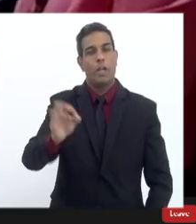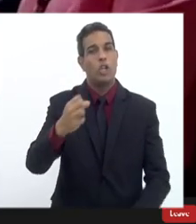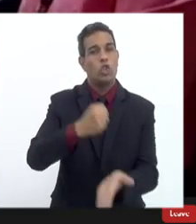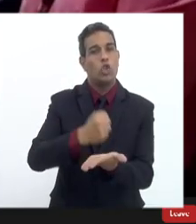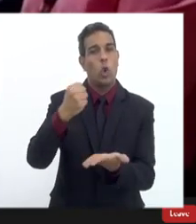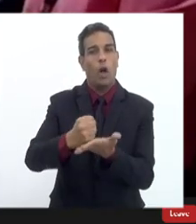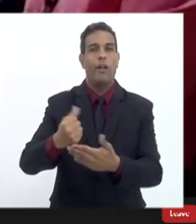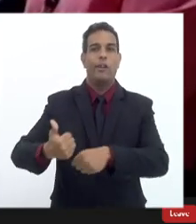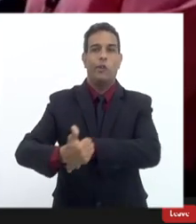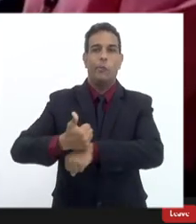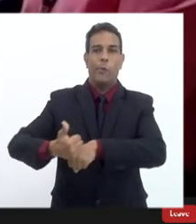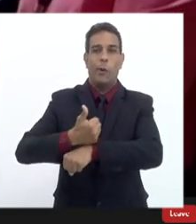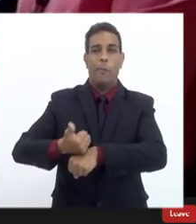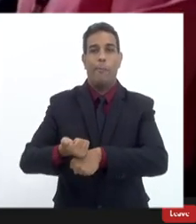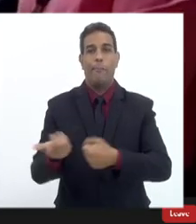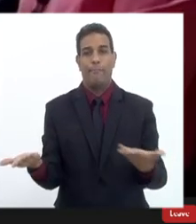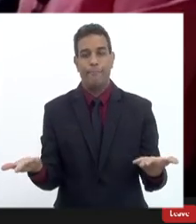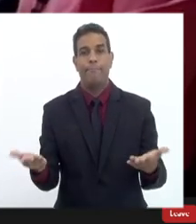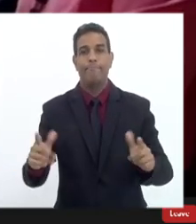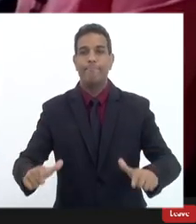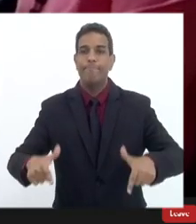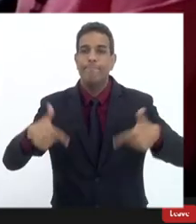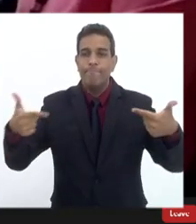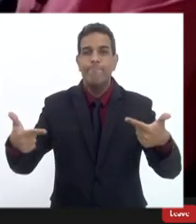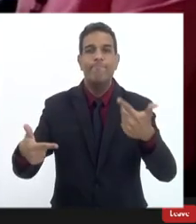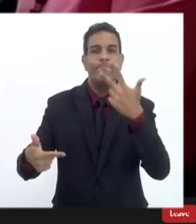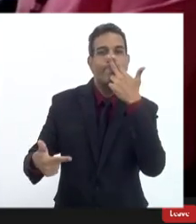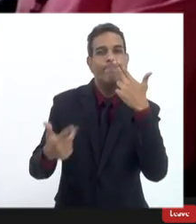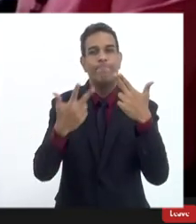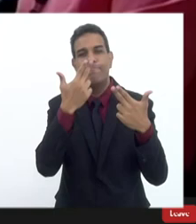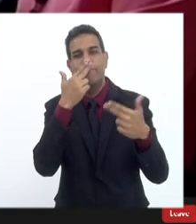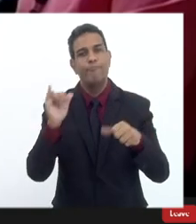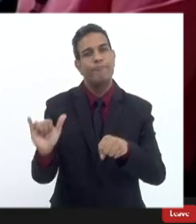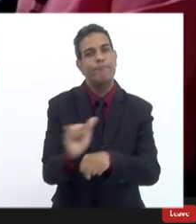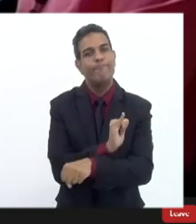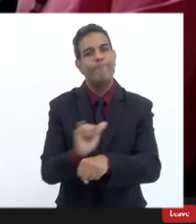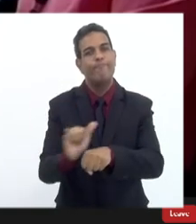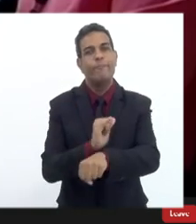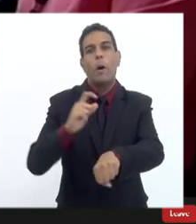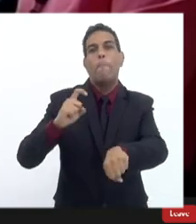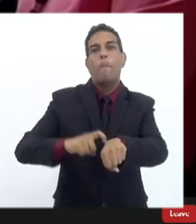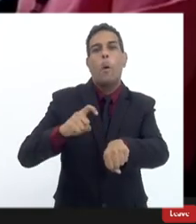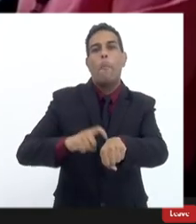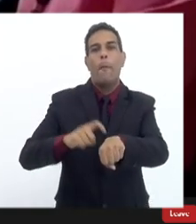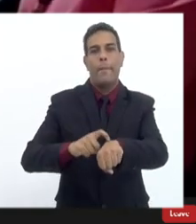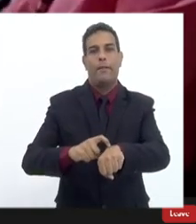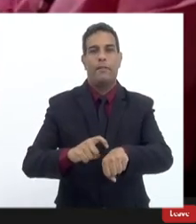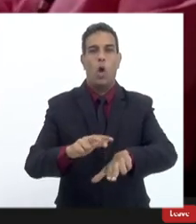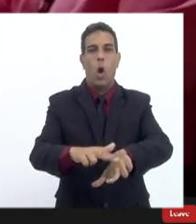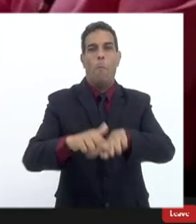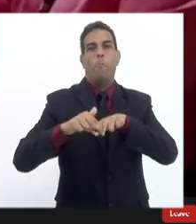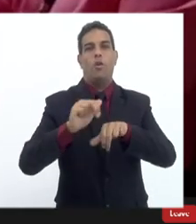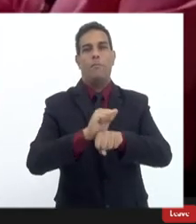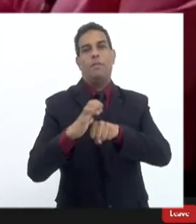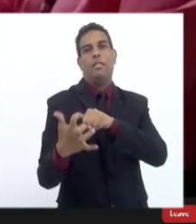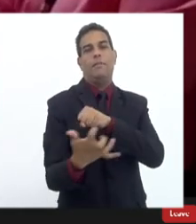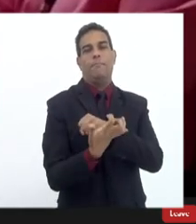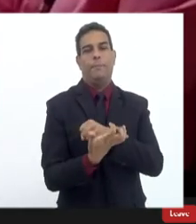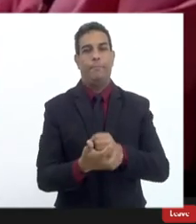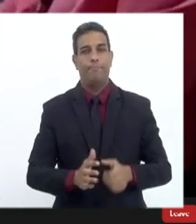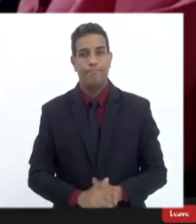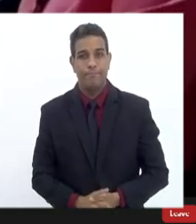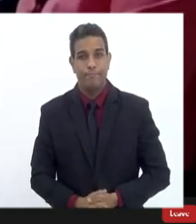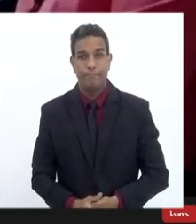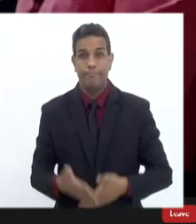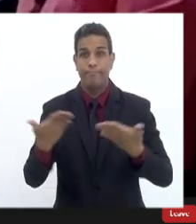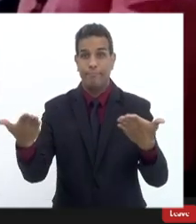mas é uma maneira, uma ação paliativa que a gente pode fazer nesse momento. Com relação